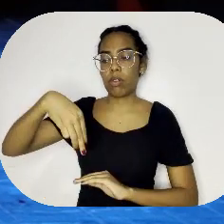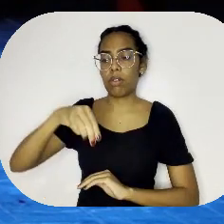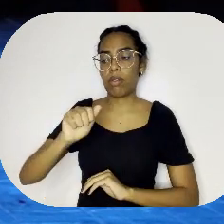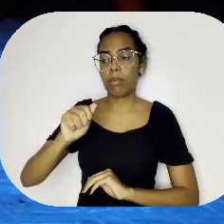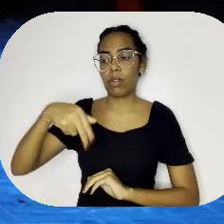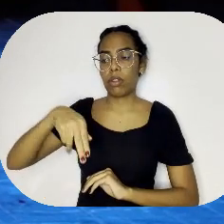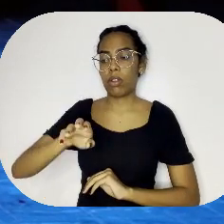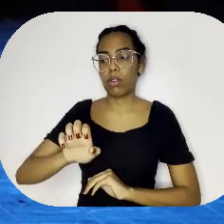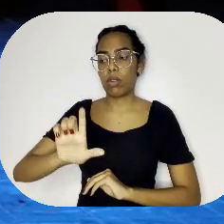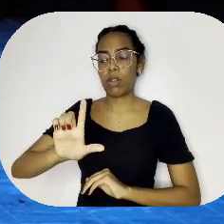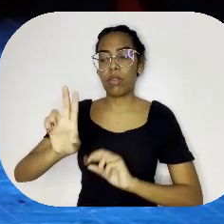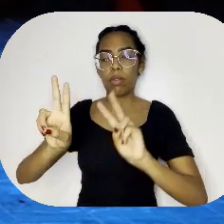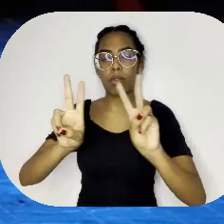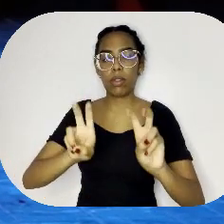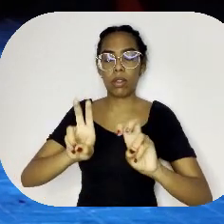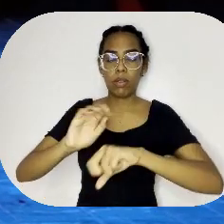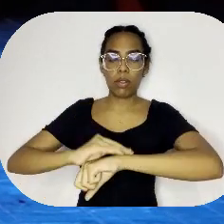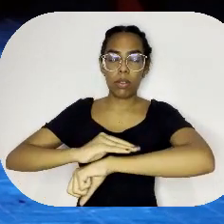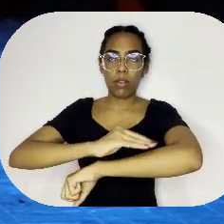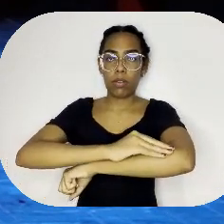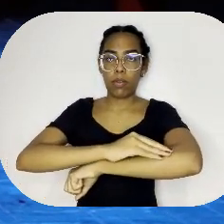Os sapos.